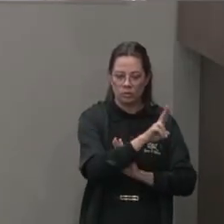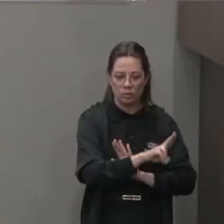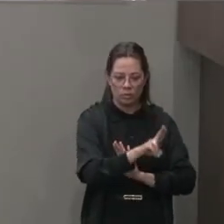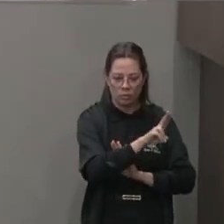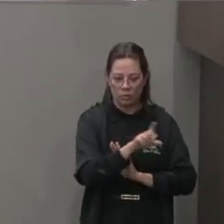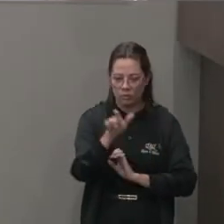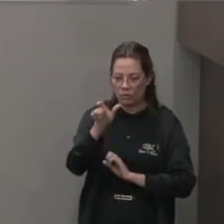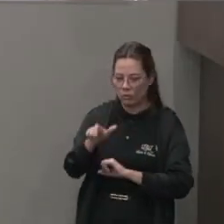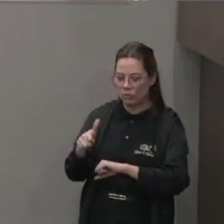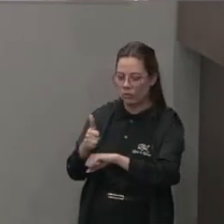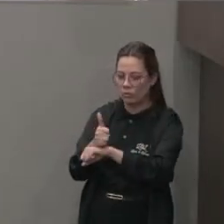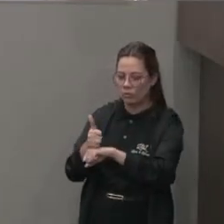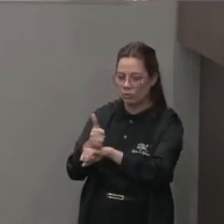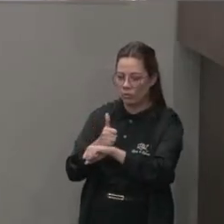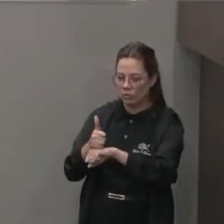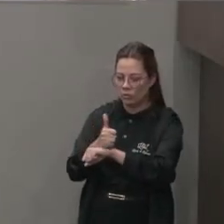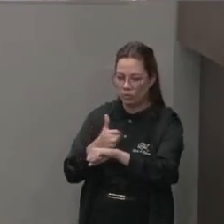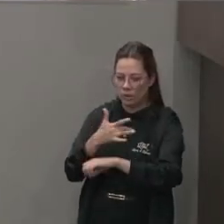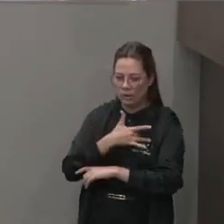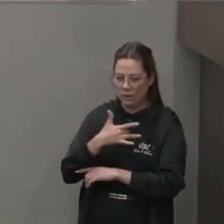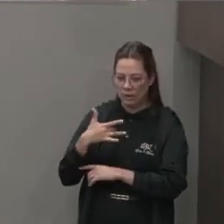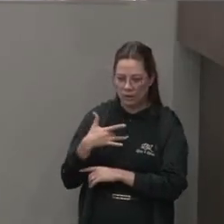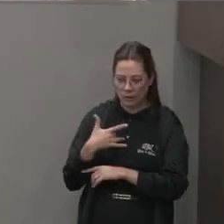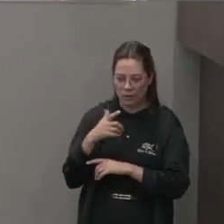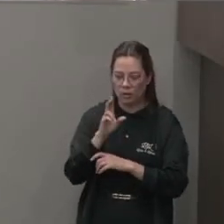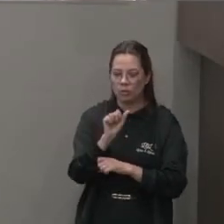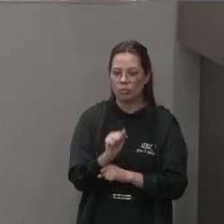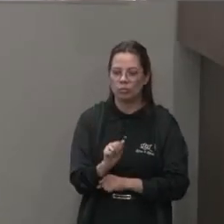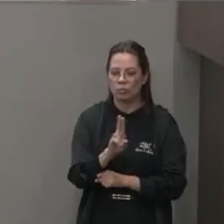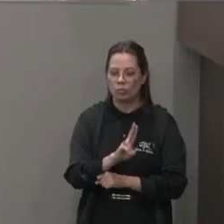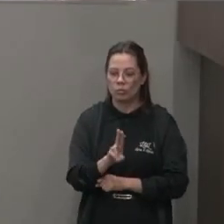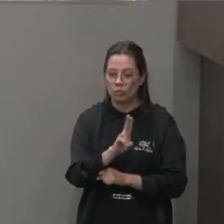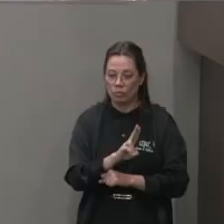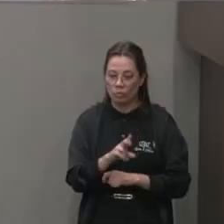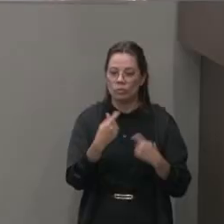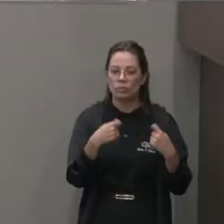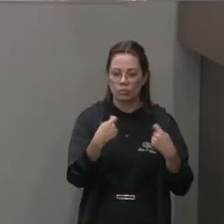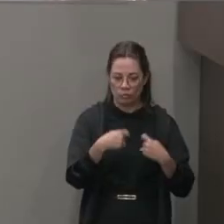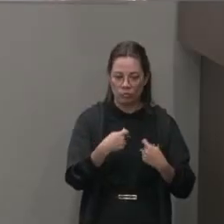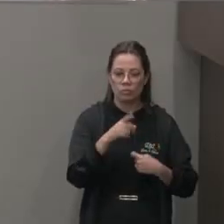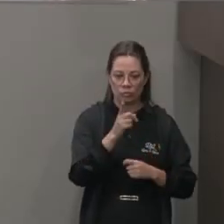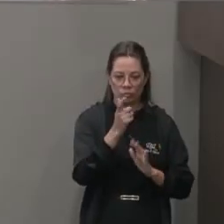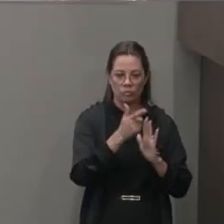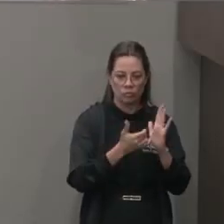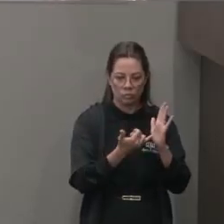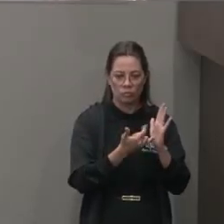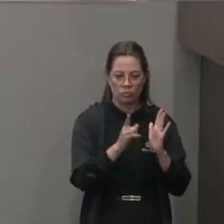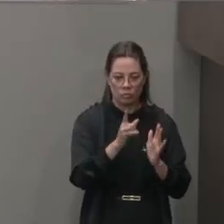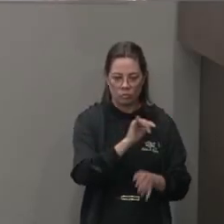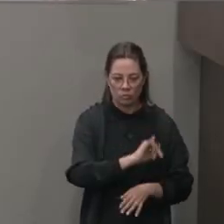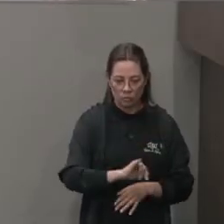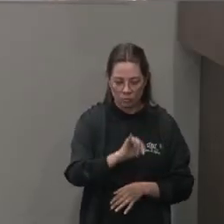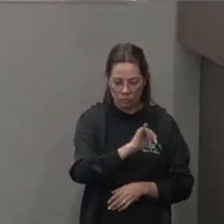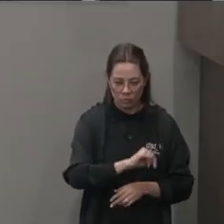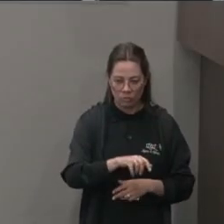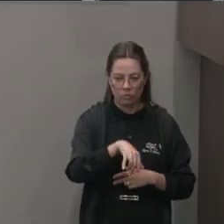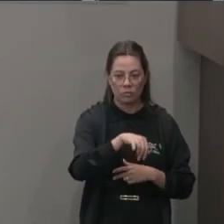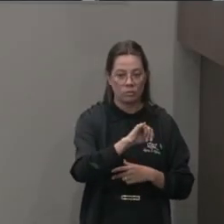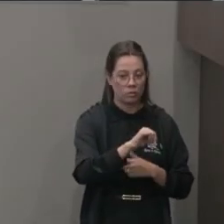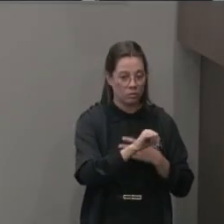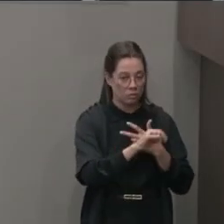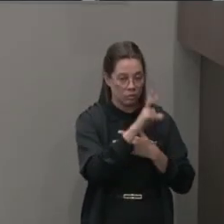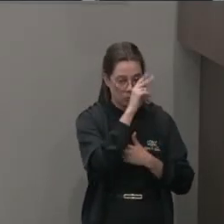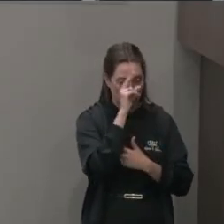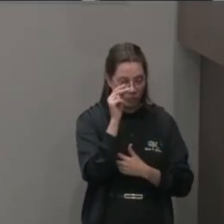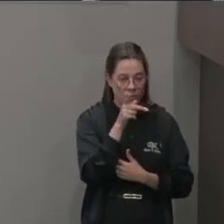usuário quanto o profissional da saúde vai poder utilizar, esse dado é uma questão importante. Acho que o prefeito, se ele